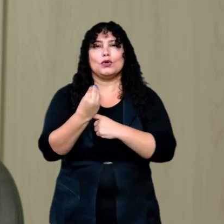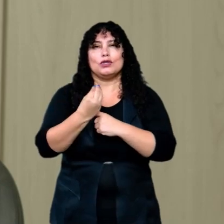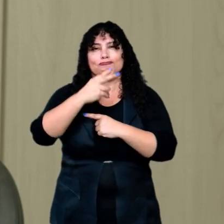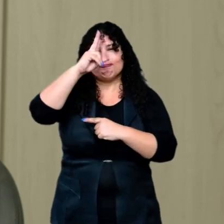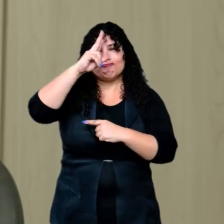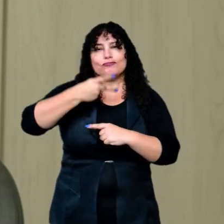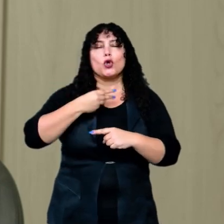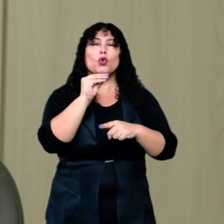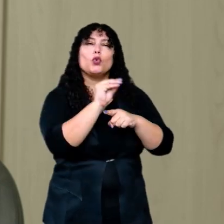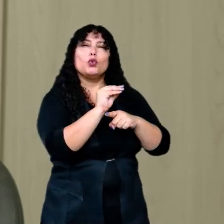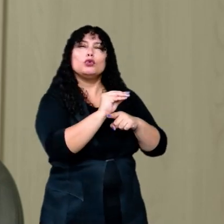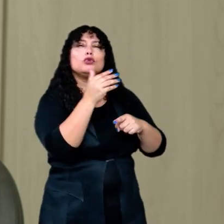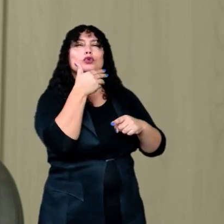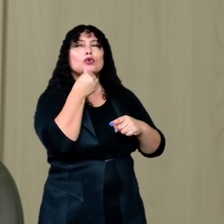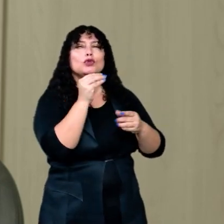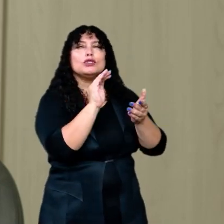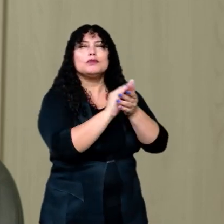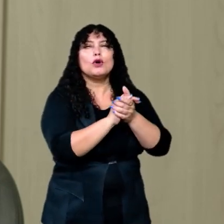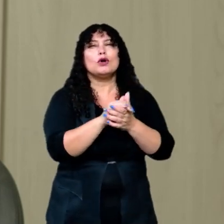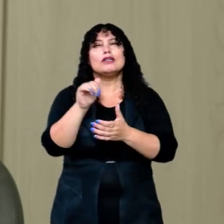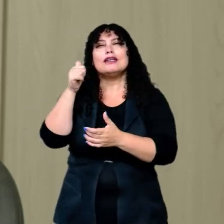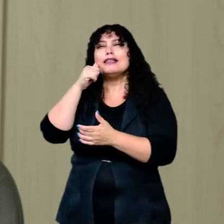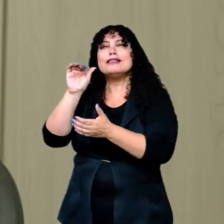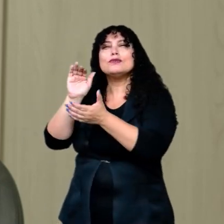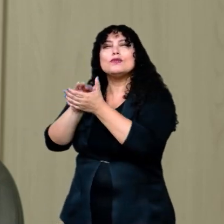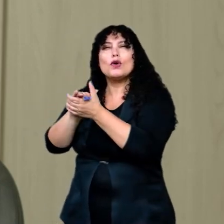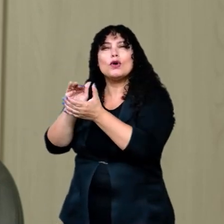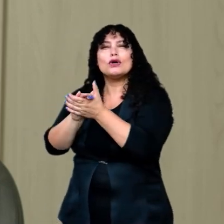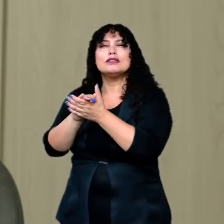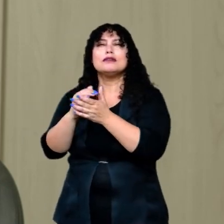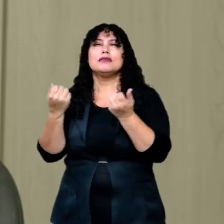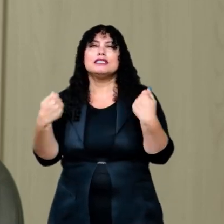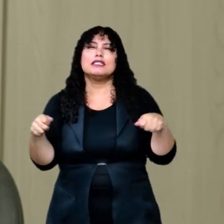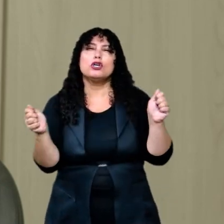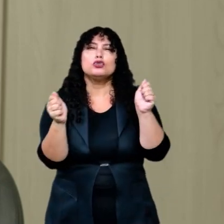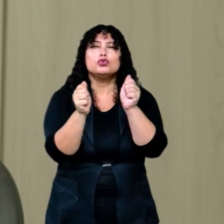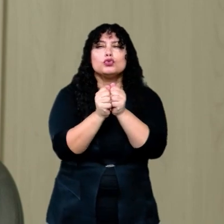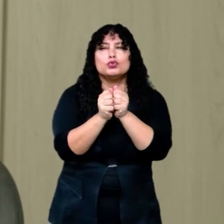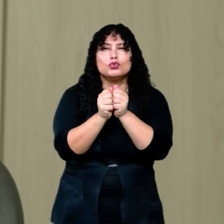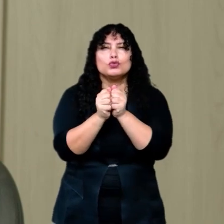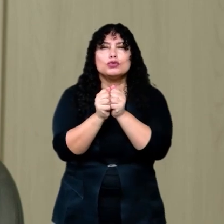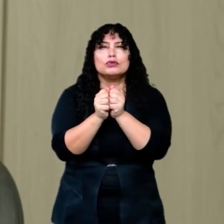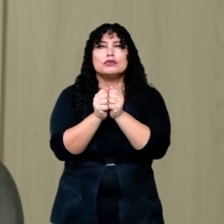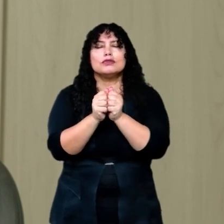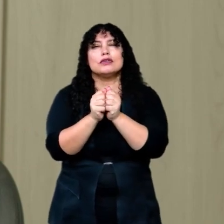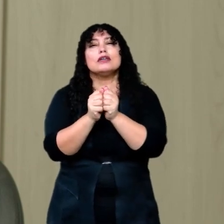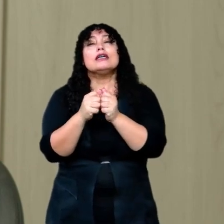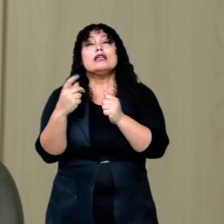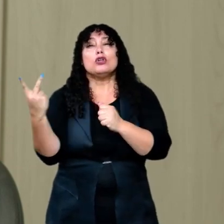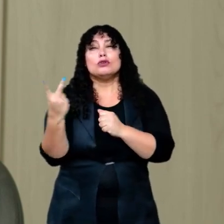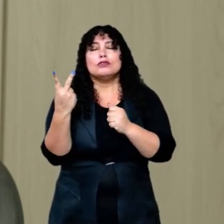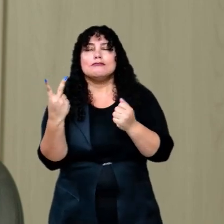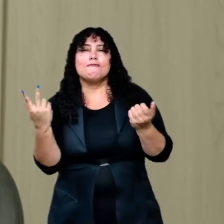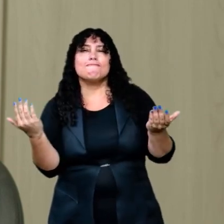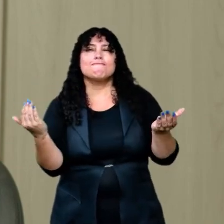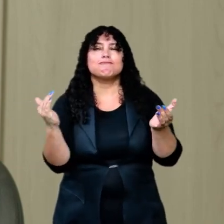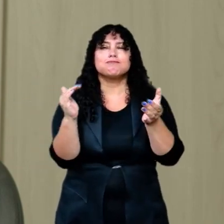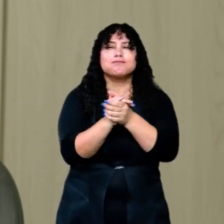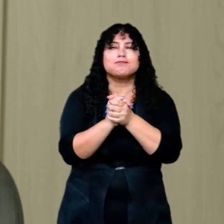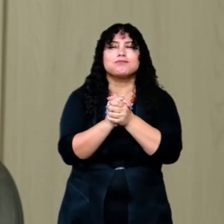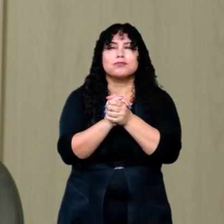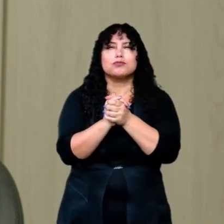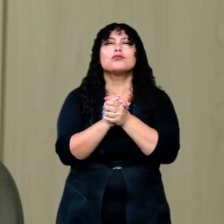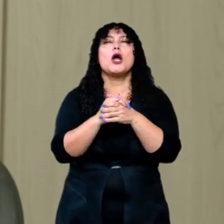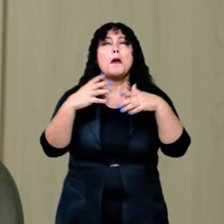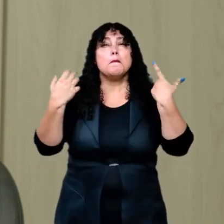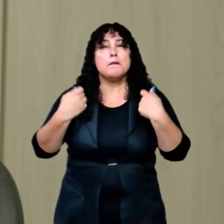do seu marido, cuide da sua esposa, a gente precisa sempre estar junto, a gente precisa ser um casal, né, para poder cuidar